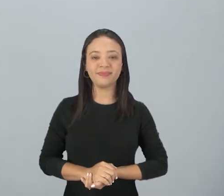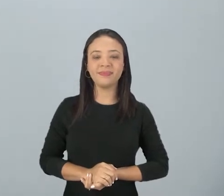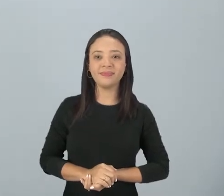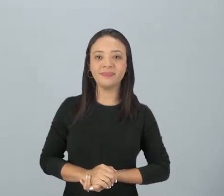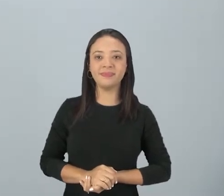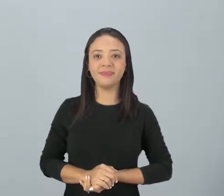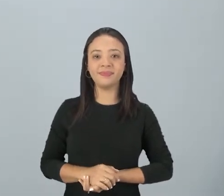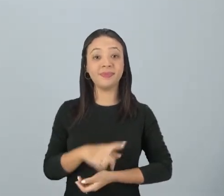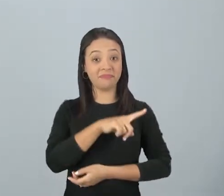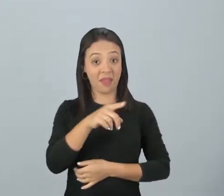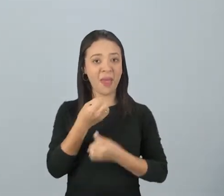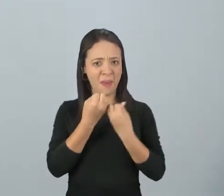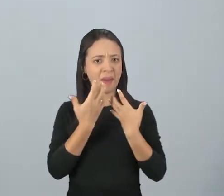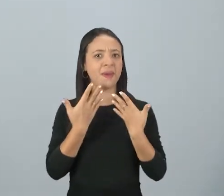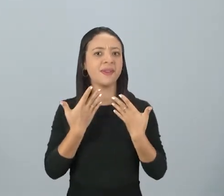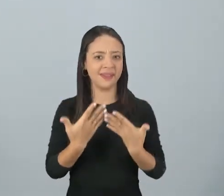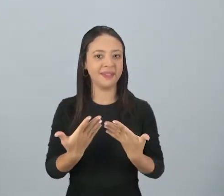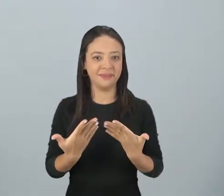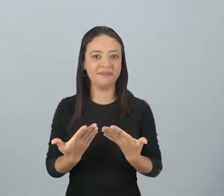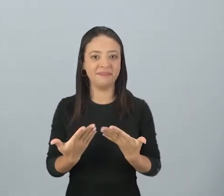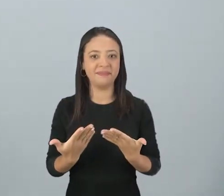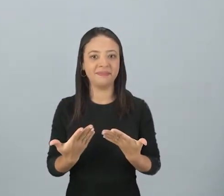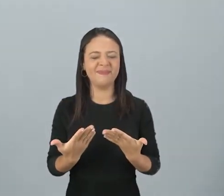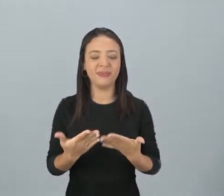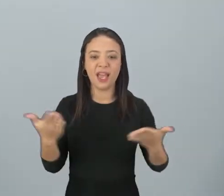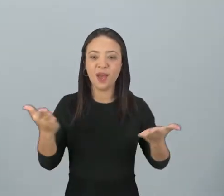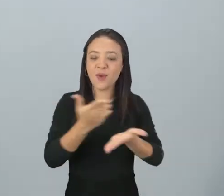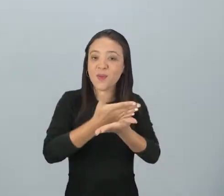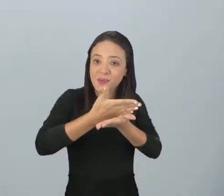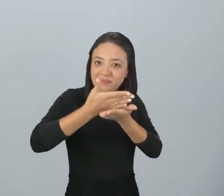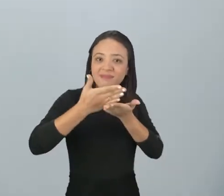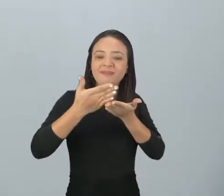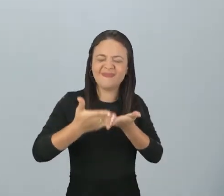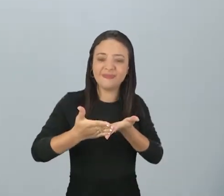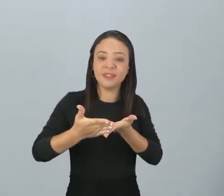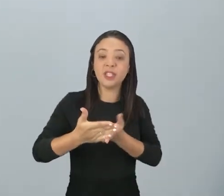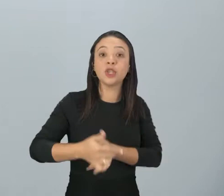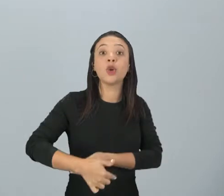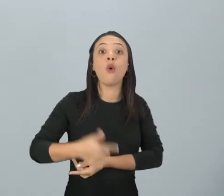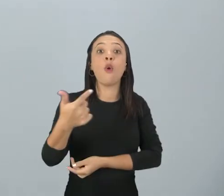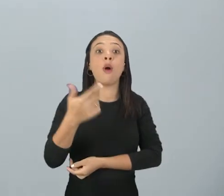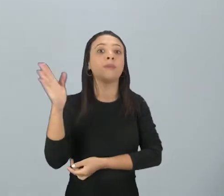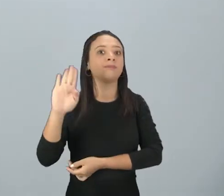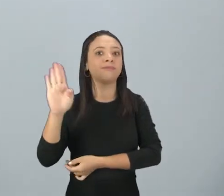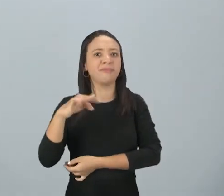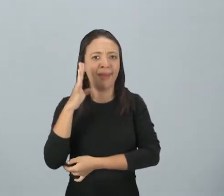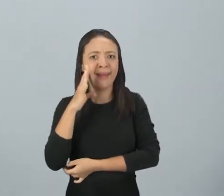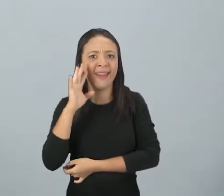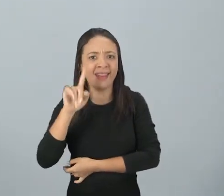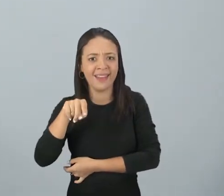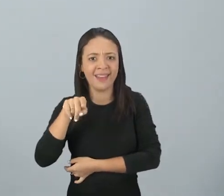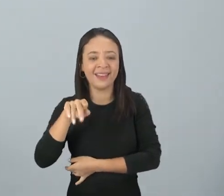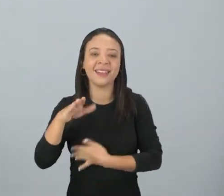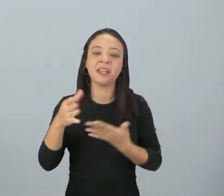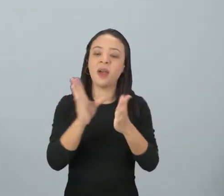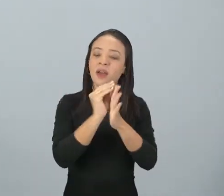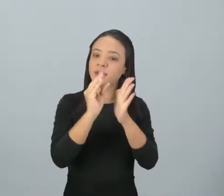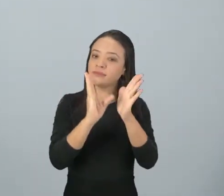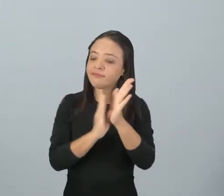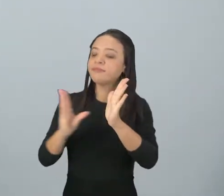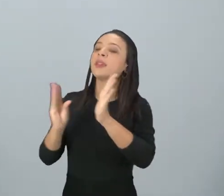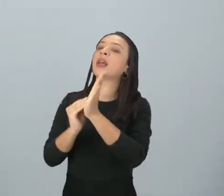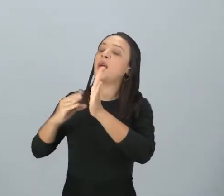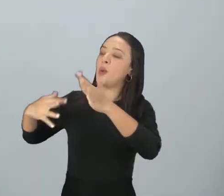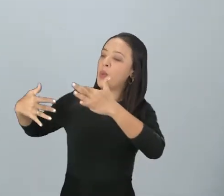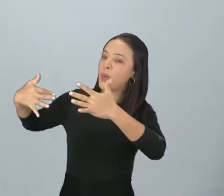sejam bem-vindos a mais uma aula de espanhol. Estamos começando hoje o segundo bimestre. Olha só que legal, né? Os conteúdos vão